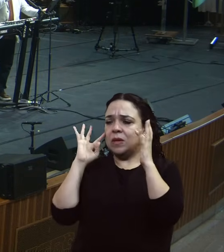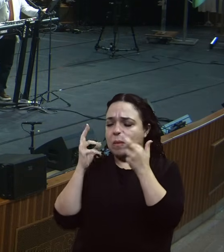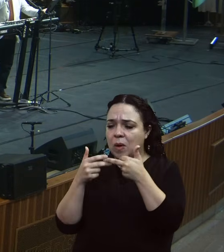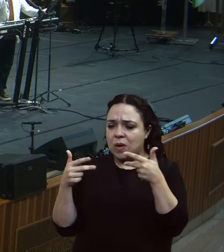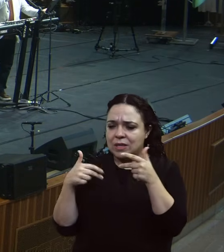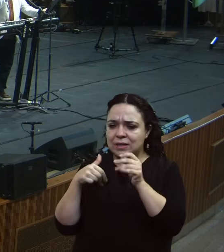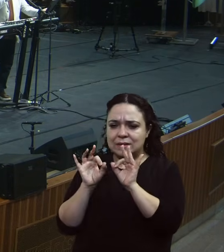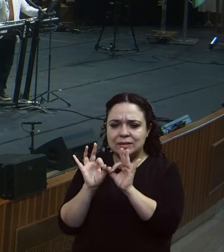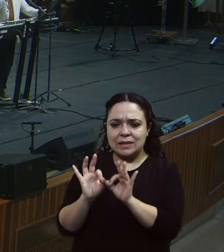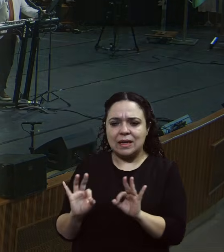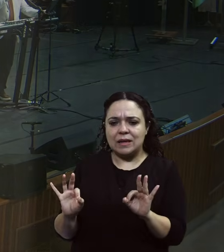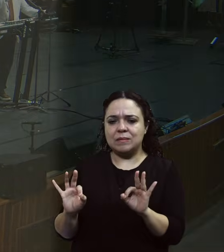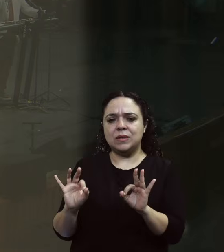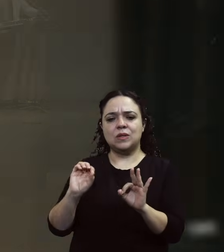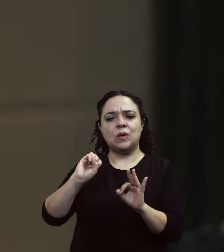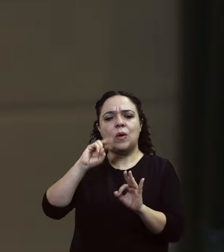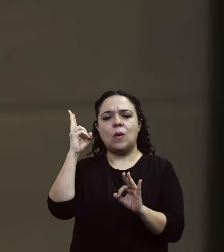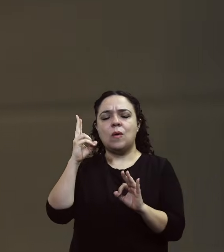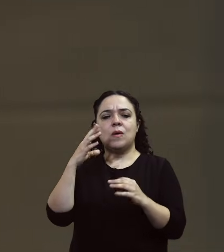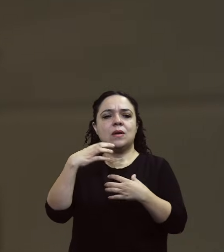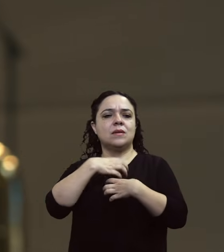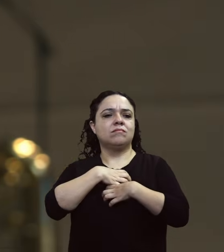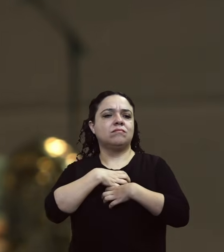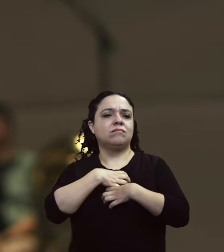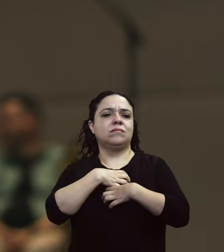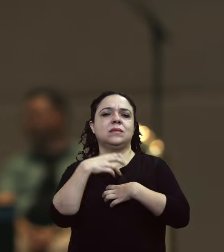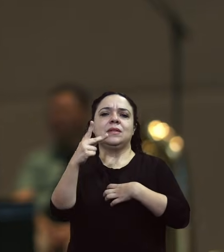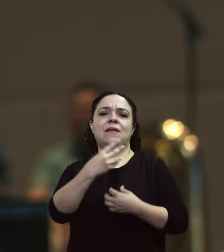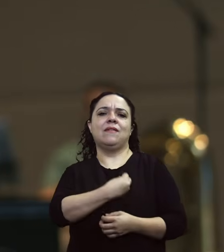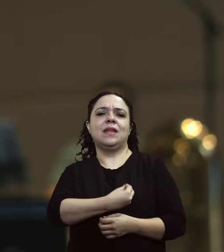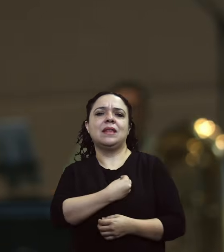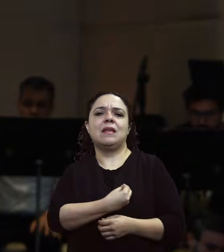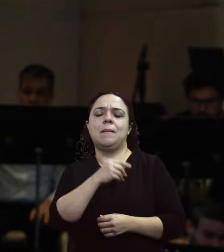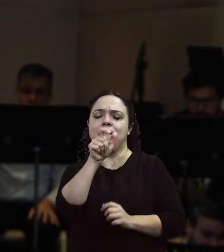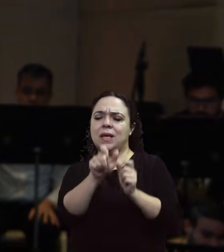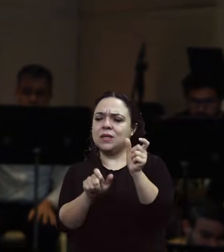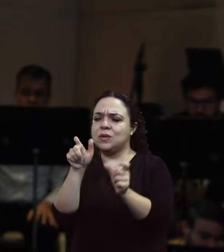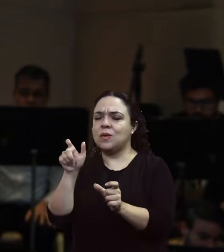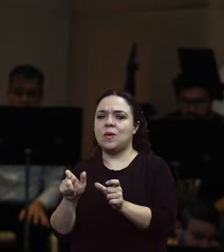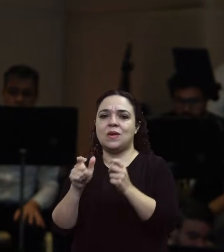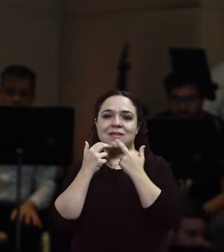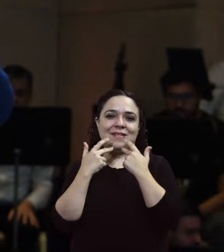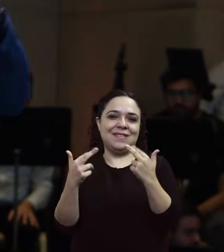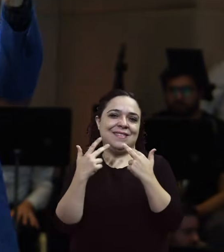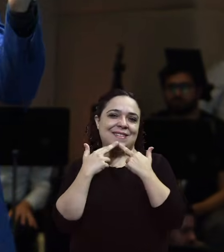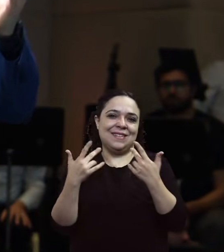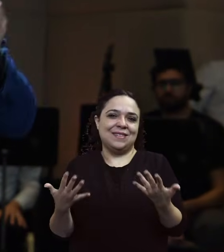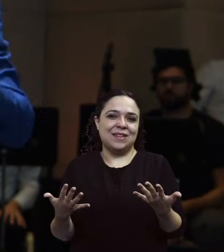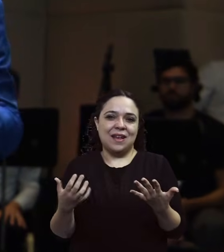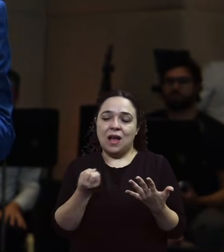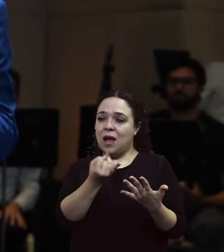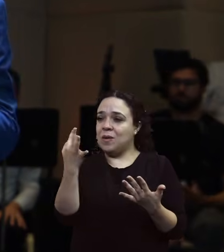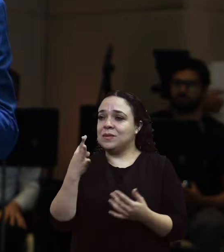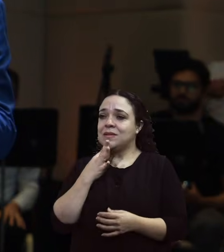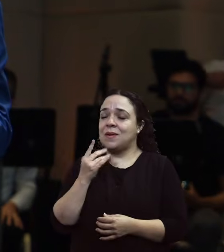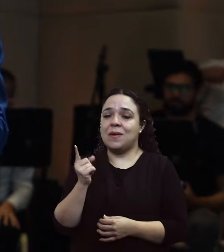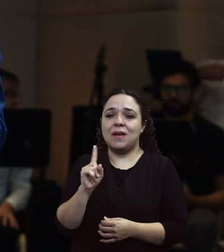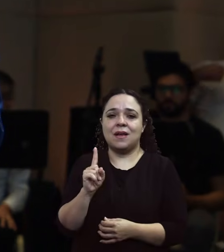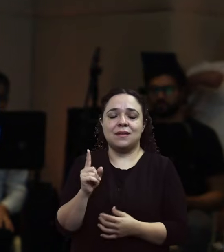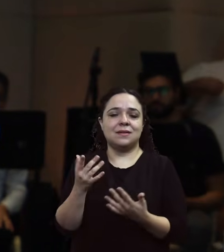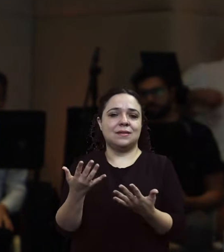Talvez seja tocar a vida de pessoas através de uma língua que poucos conhecem.